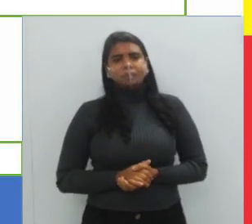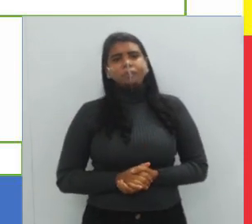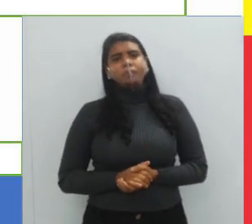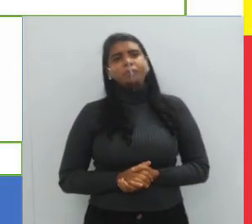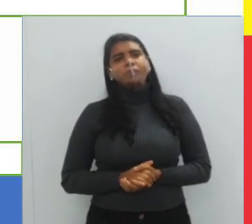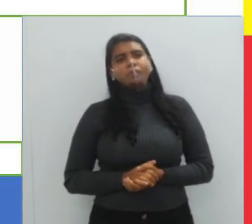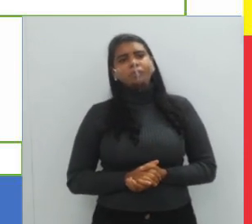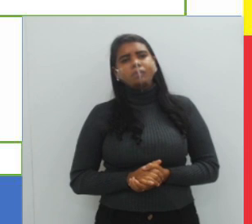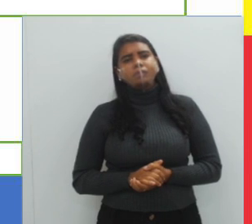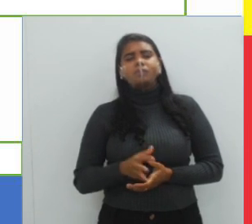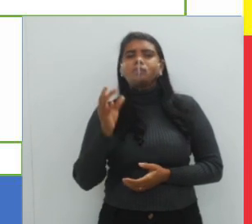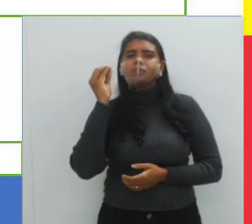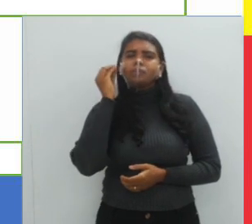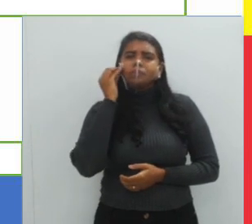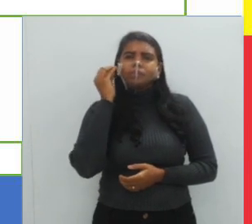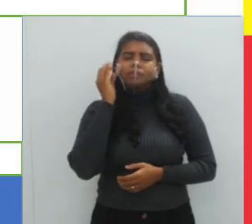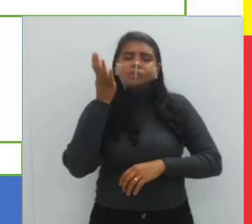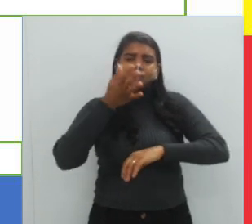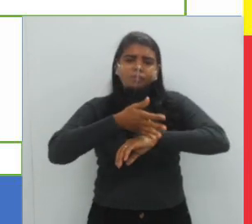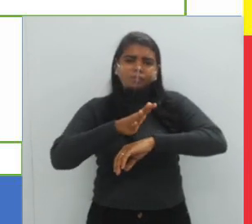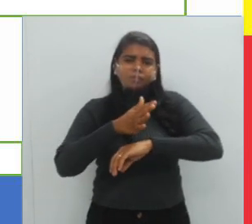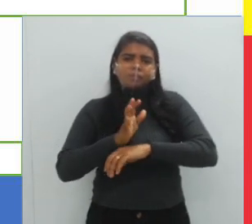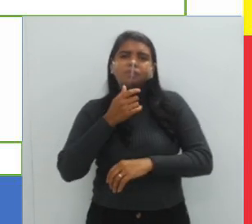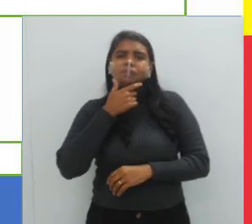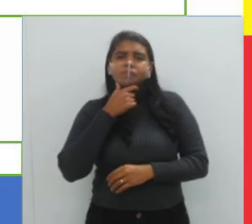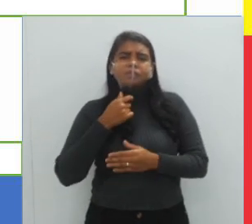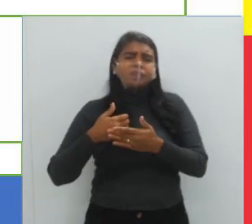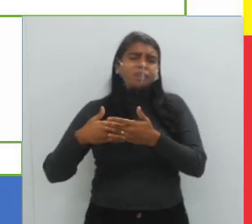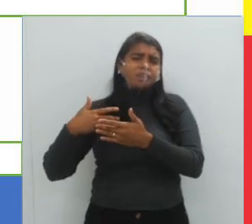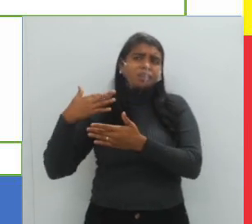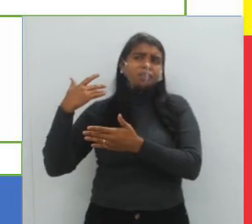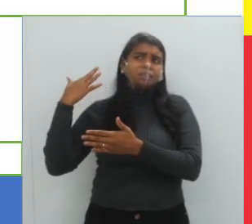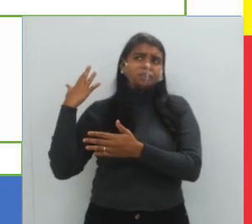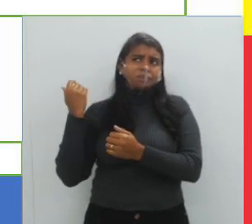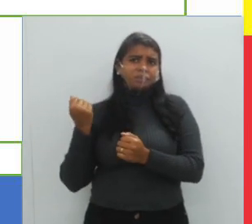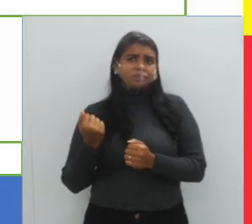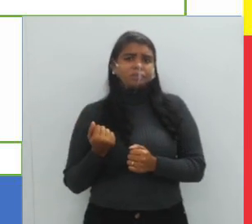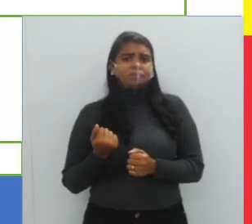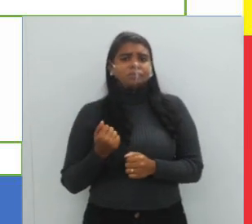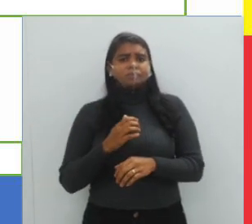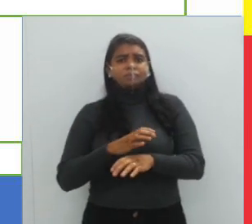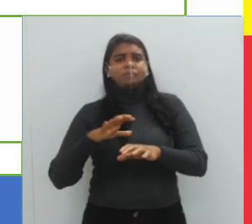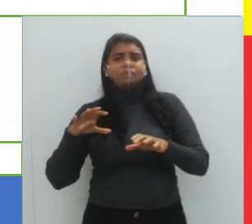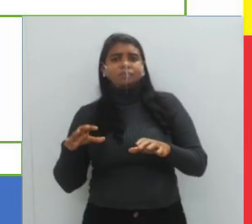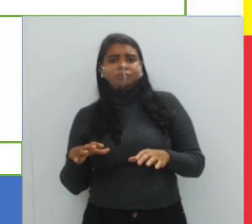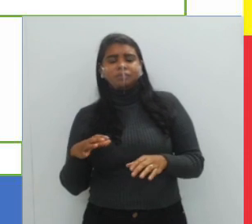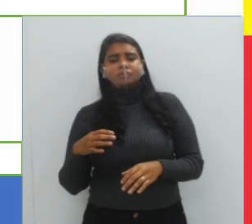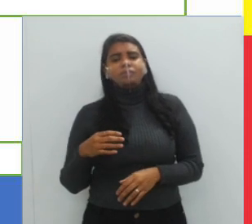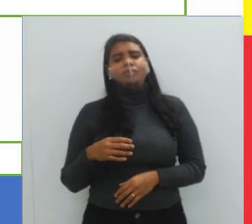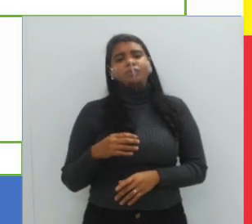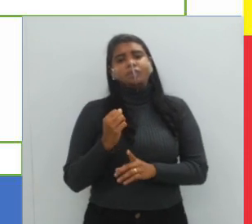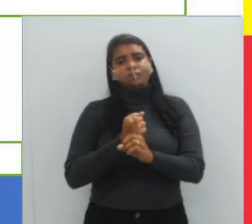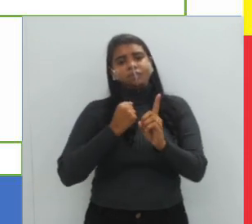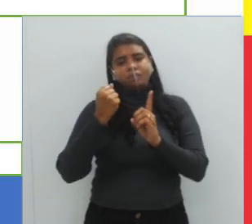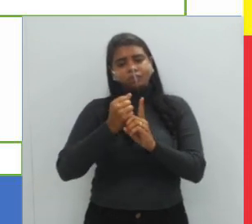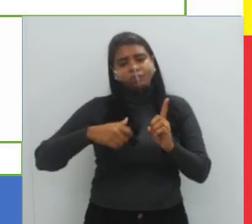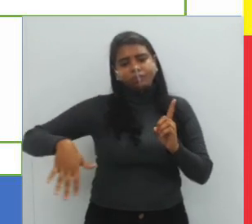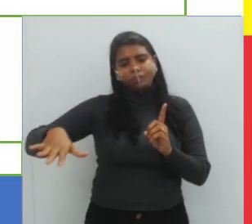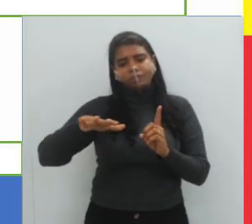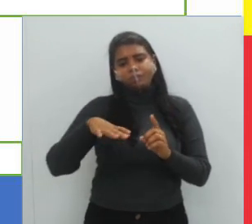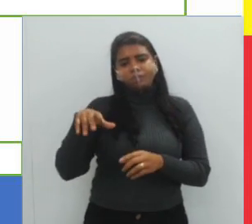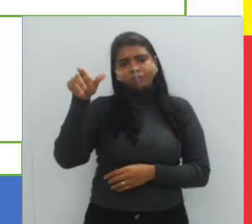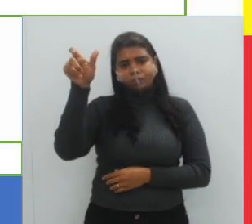só, a experiência religiosa é uma prática do homem desde épocas remotas. Nas primeiras